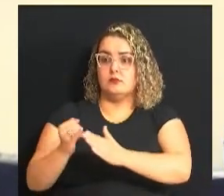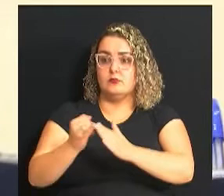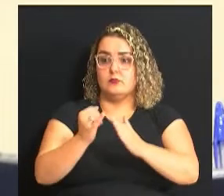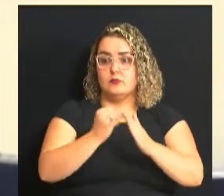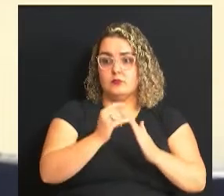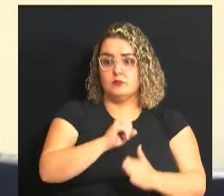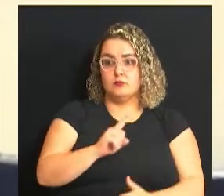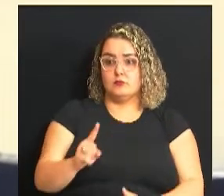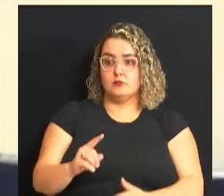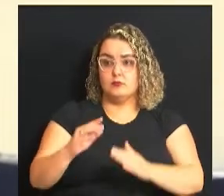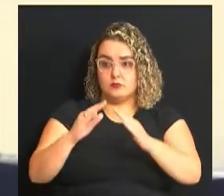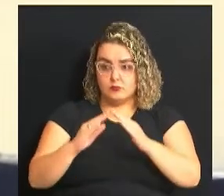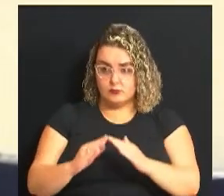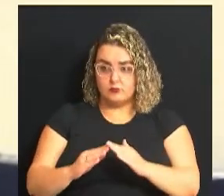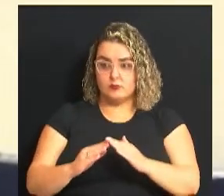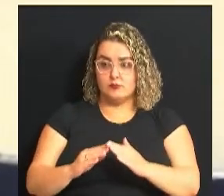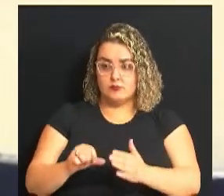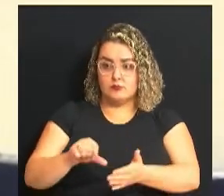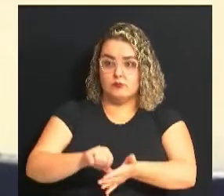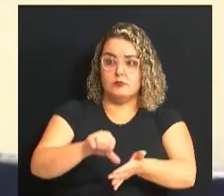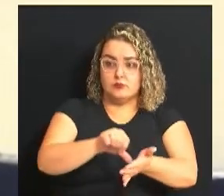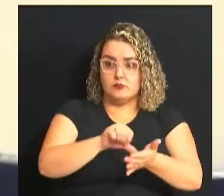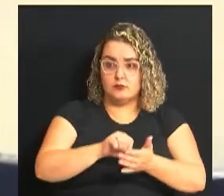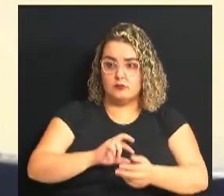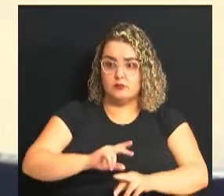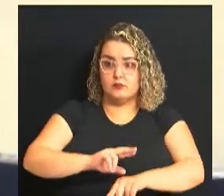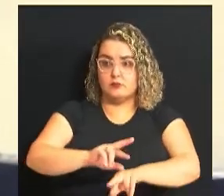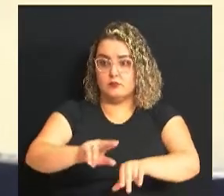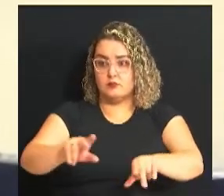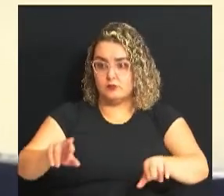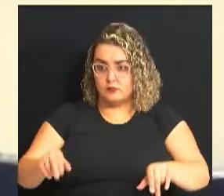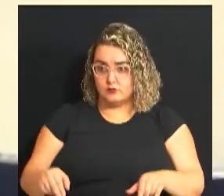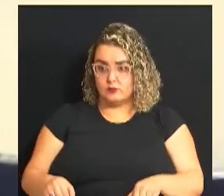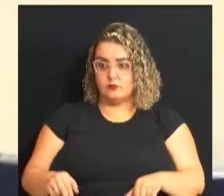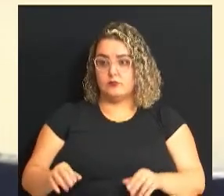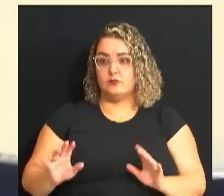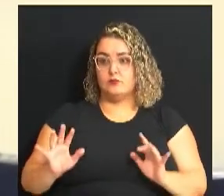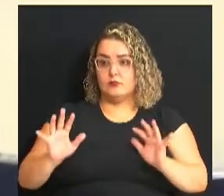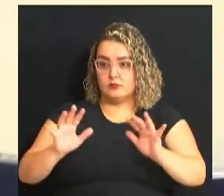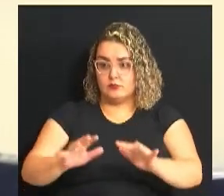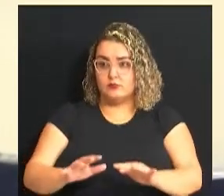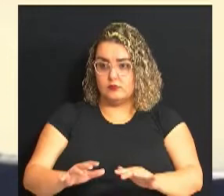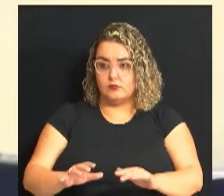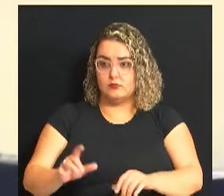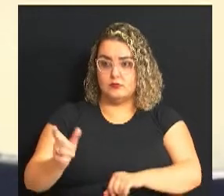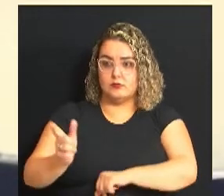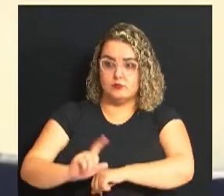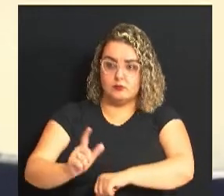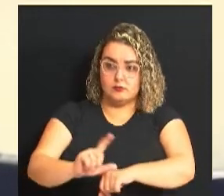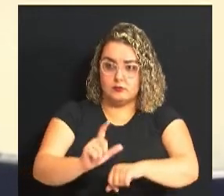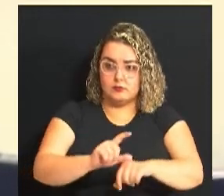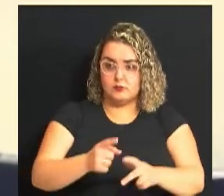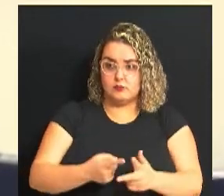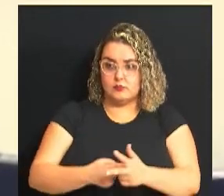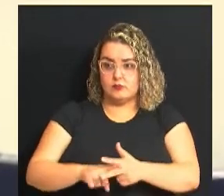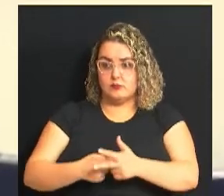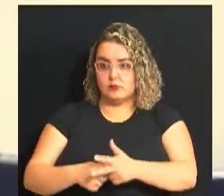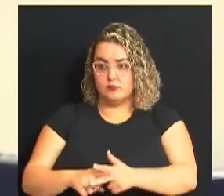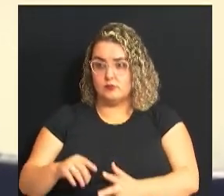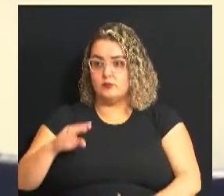residência, exclusivamente nos núcleos. Nós temos muitas ocupações que hoje são comércio, oficina,